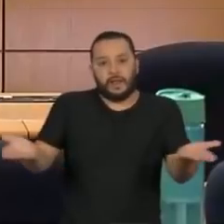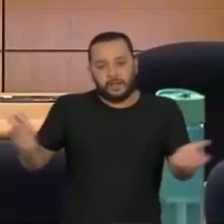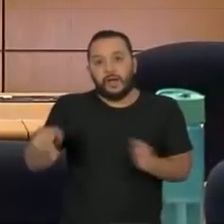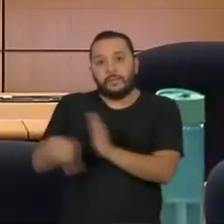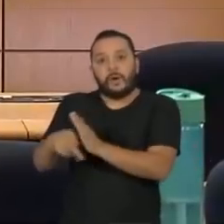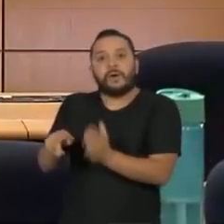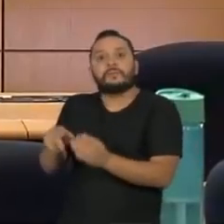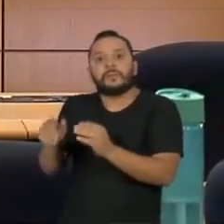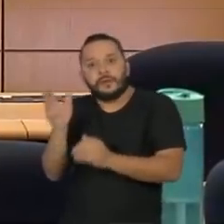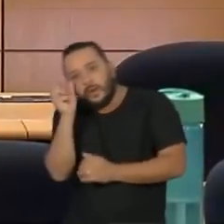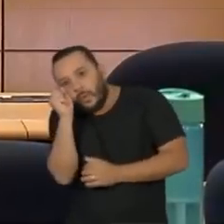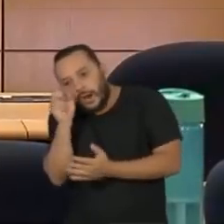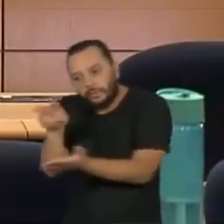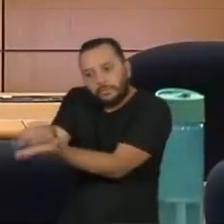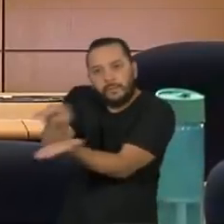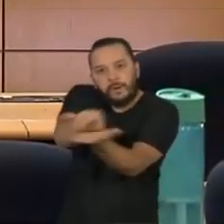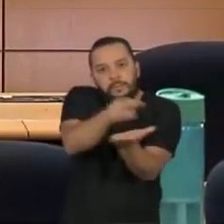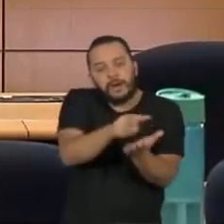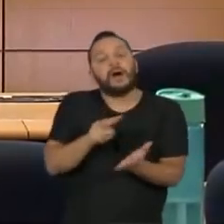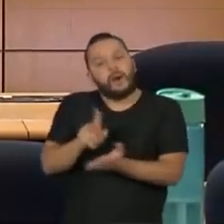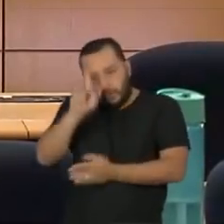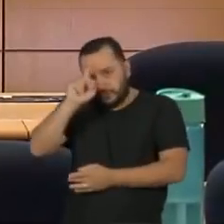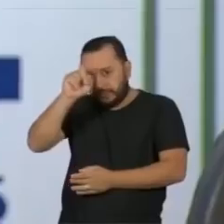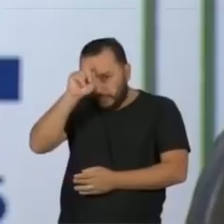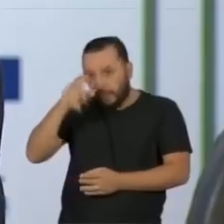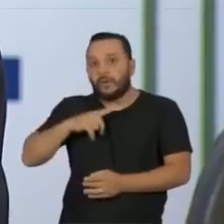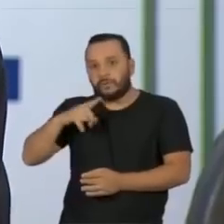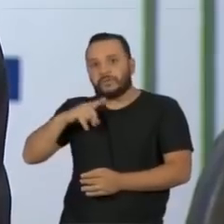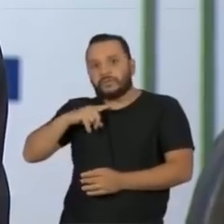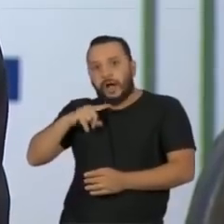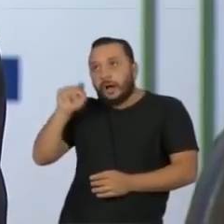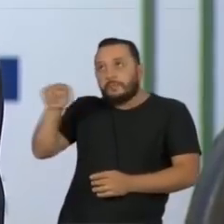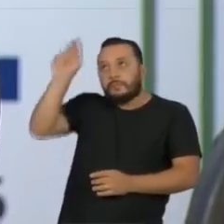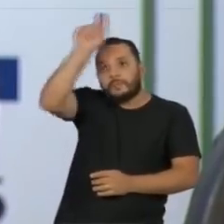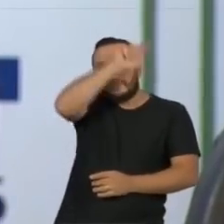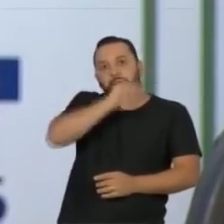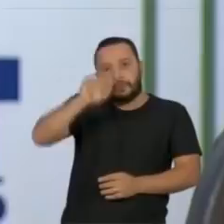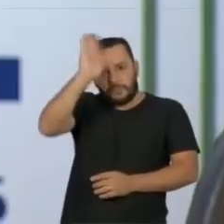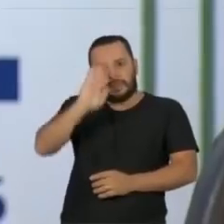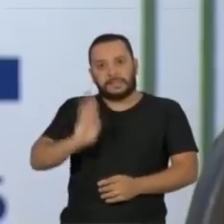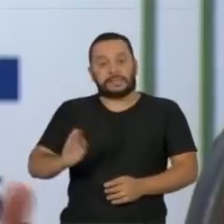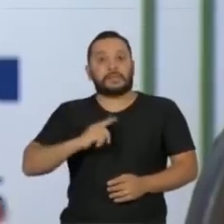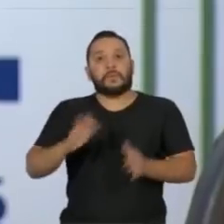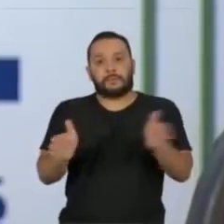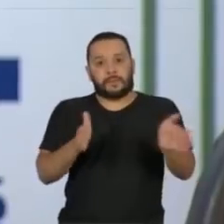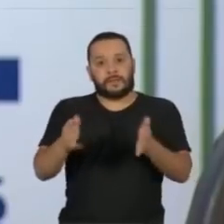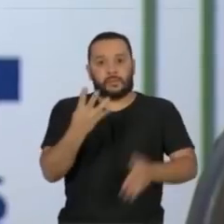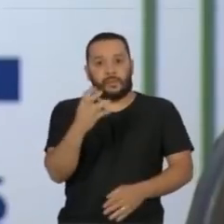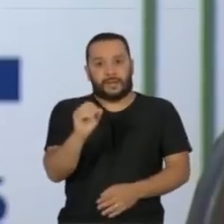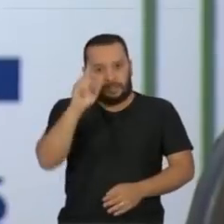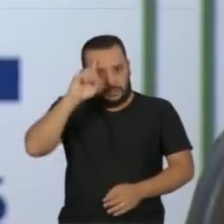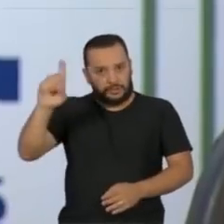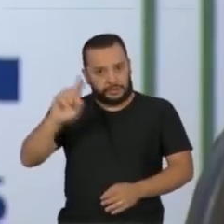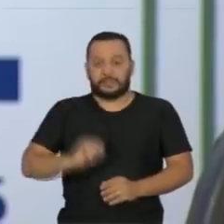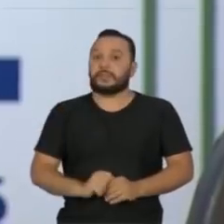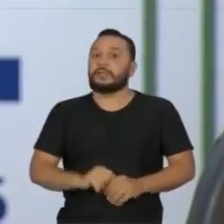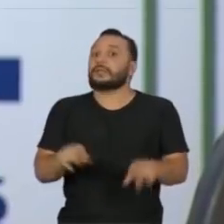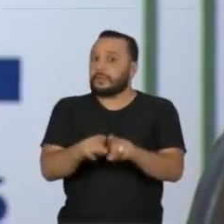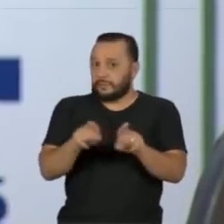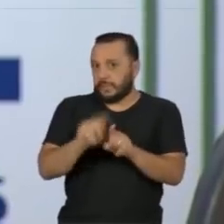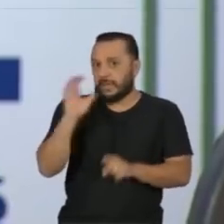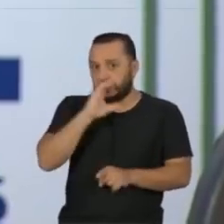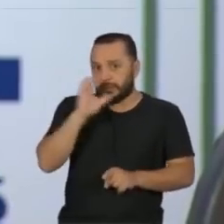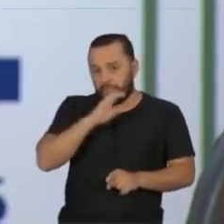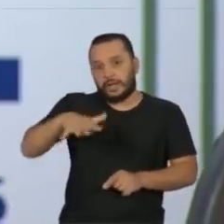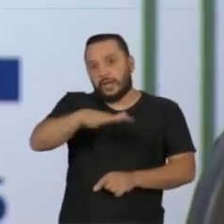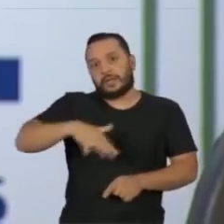em hospitais de referência indicados pelos estados. Eles serão instalados em até 40 dias. Sobre a declaração de emergência em saúde